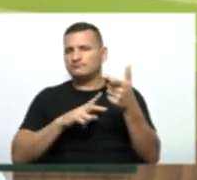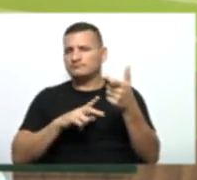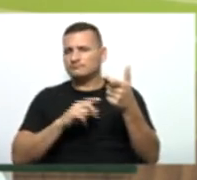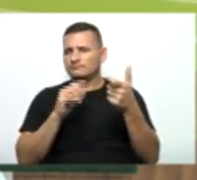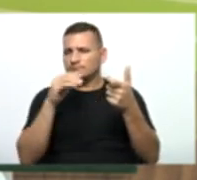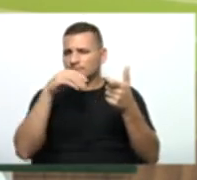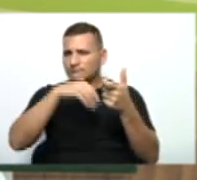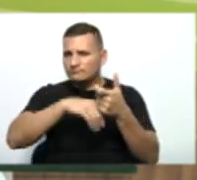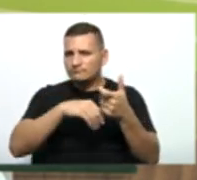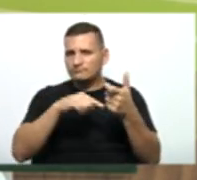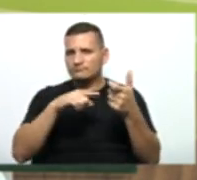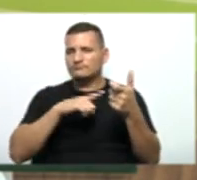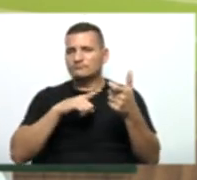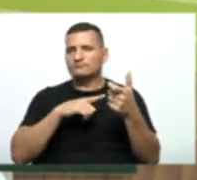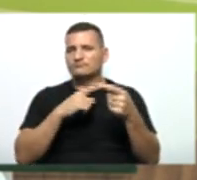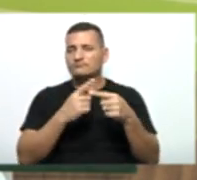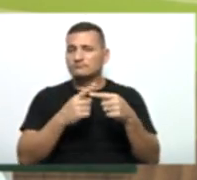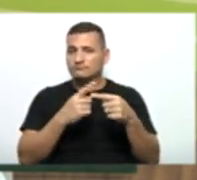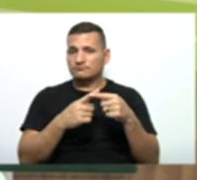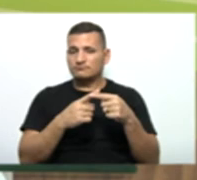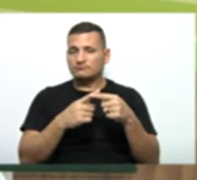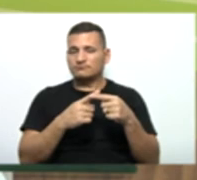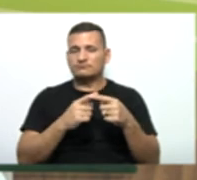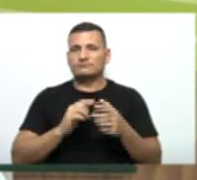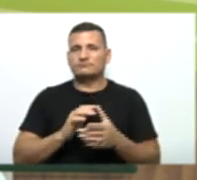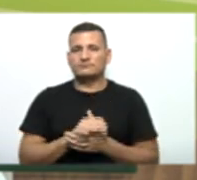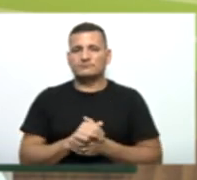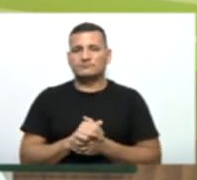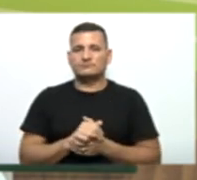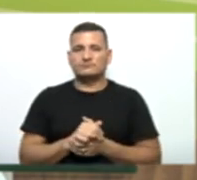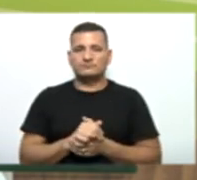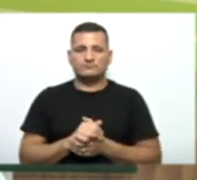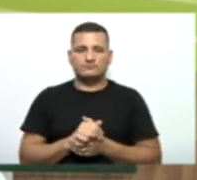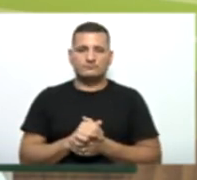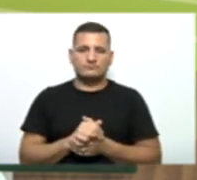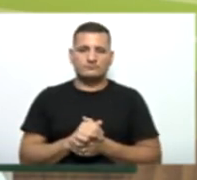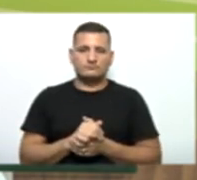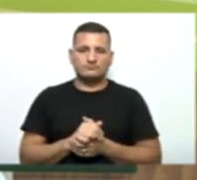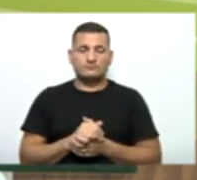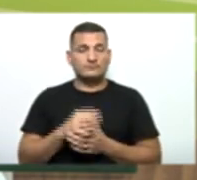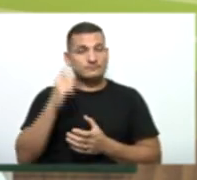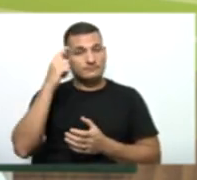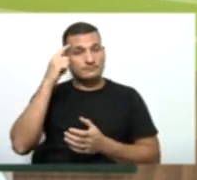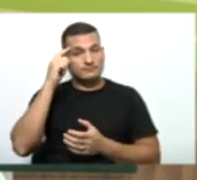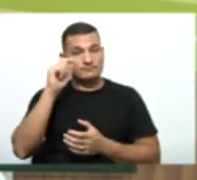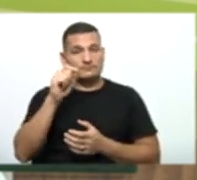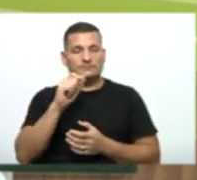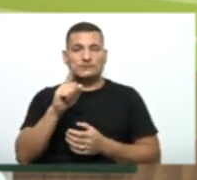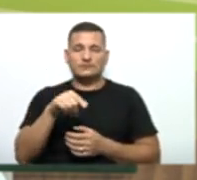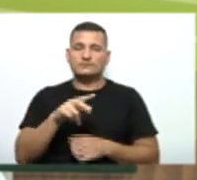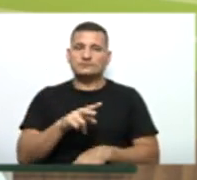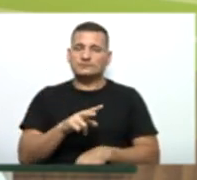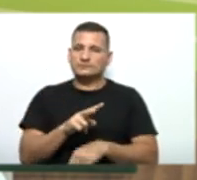privado? Dá para pensar no tópico de segurança, né?